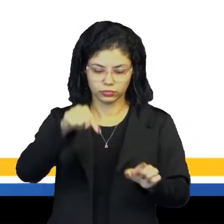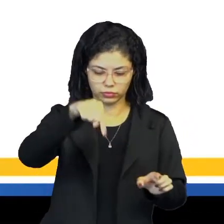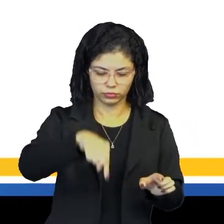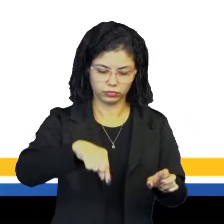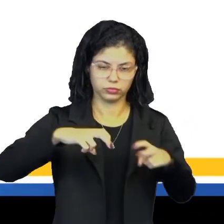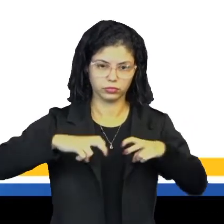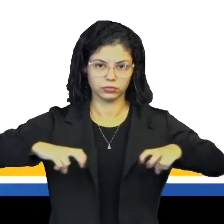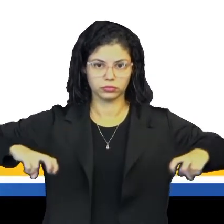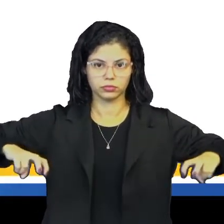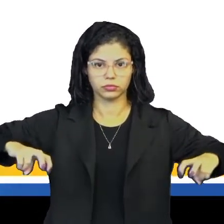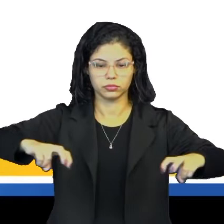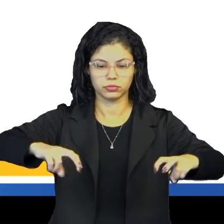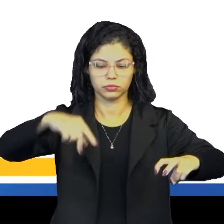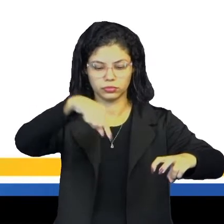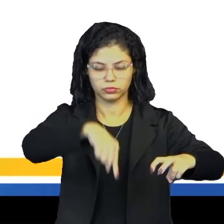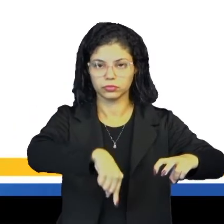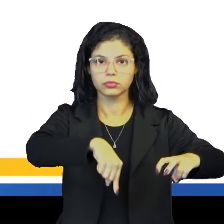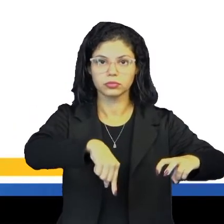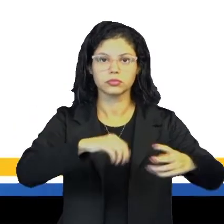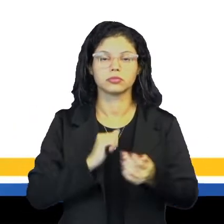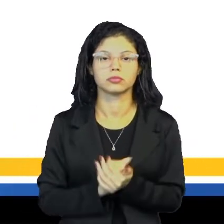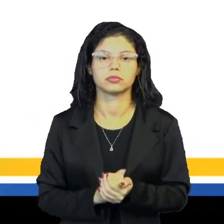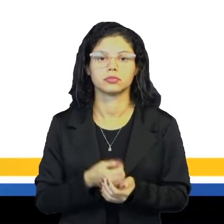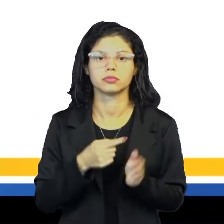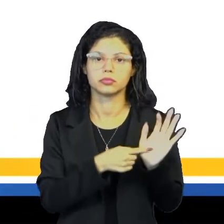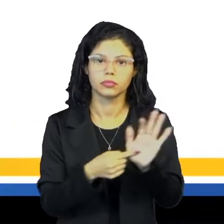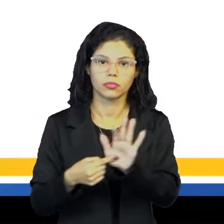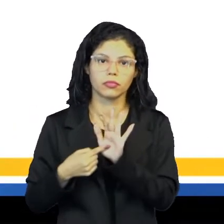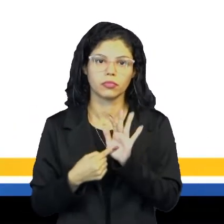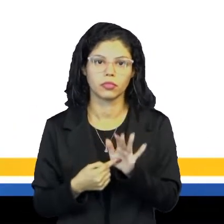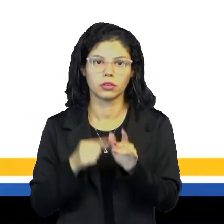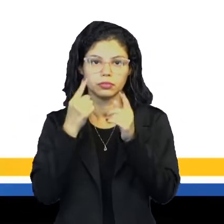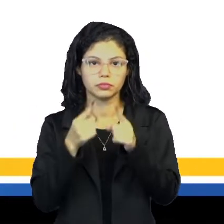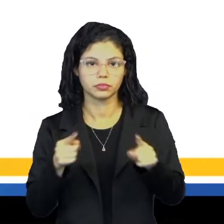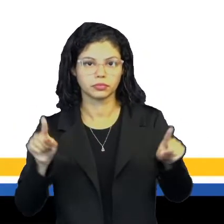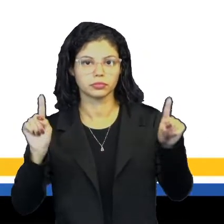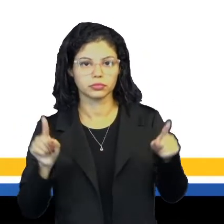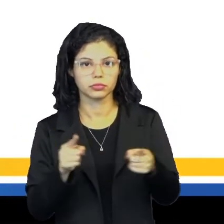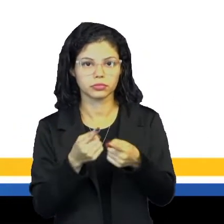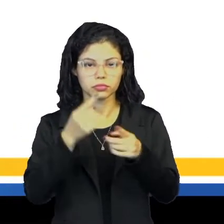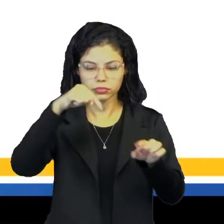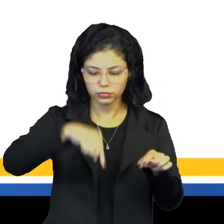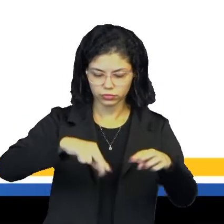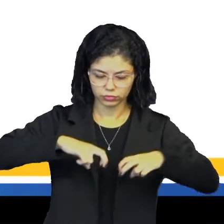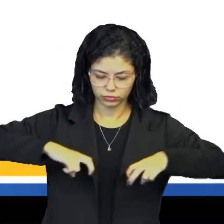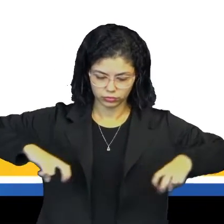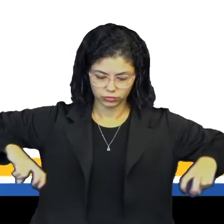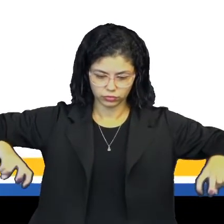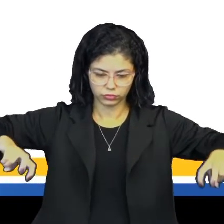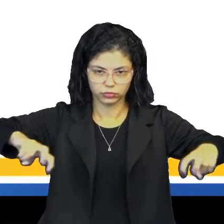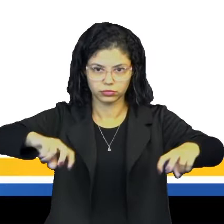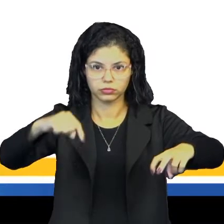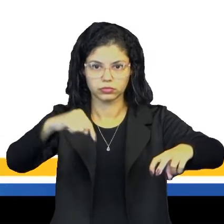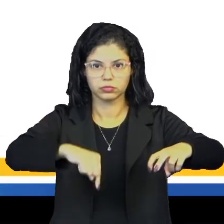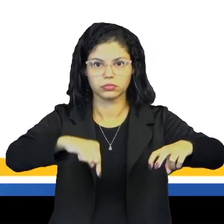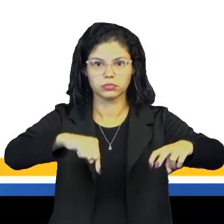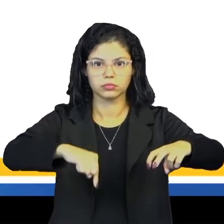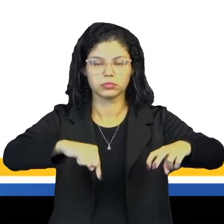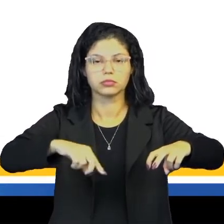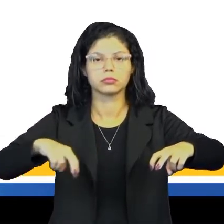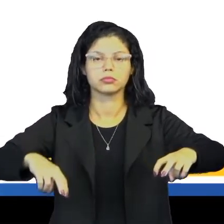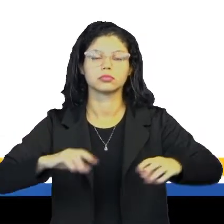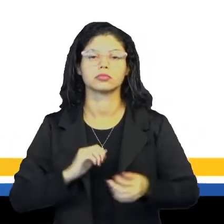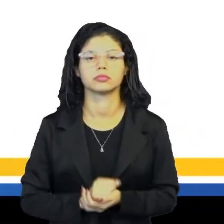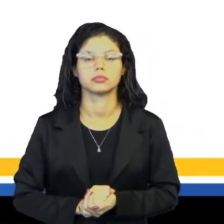de orquestra, certo? Orquestra é esse espaço no meio aí do teatro, tá? Esse